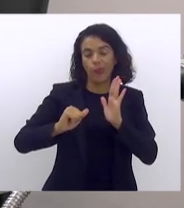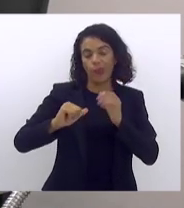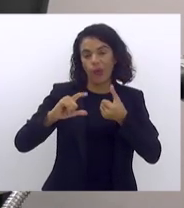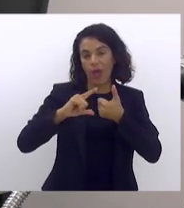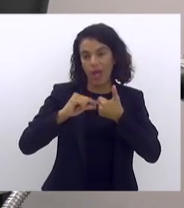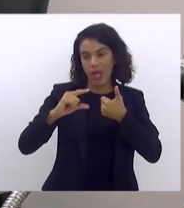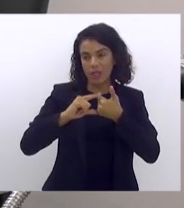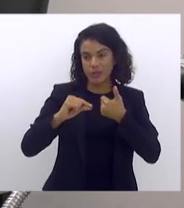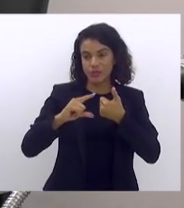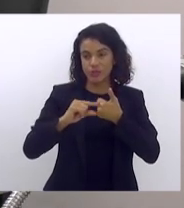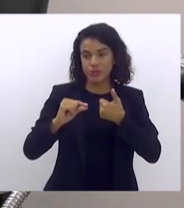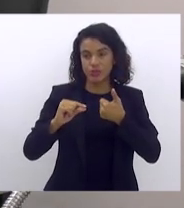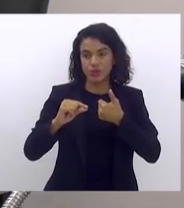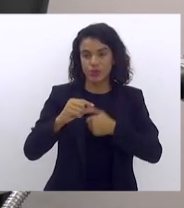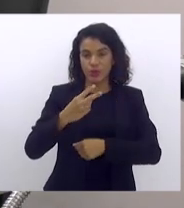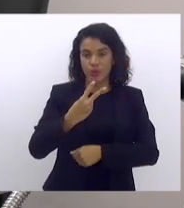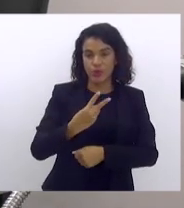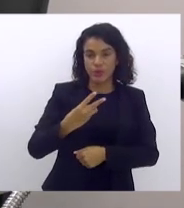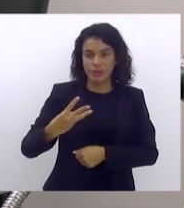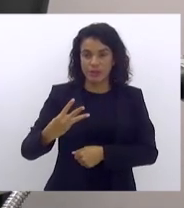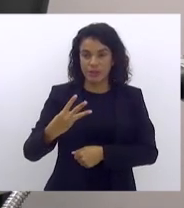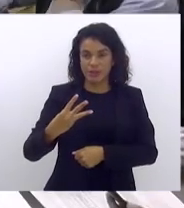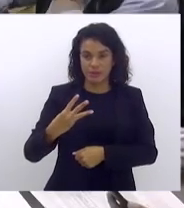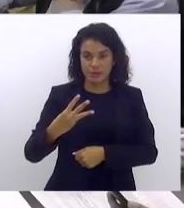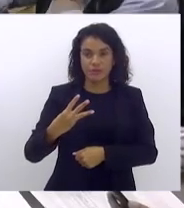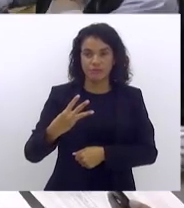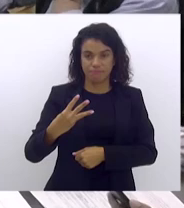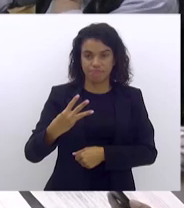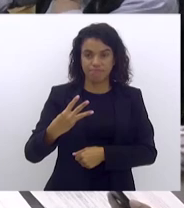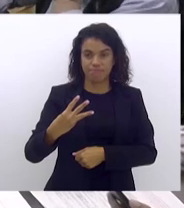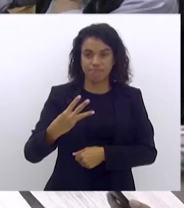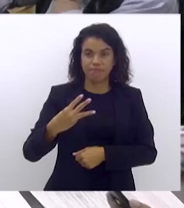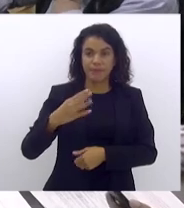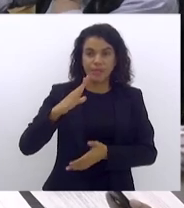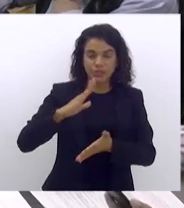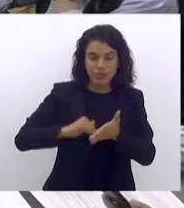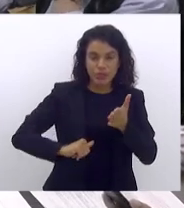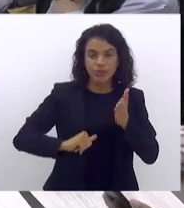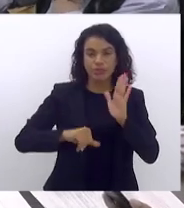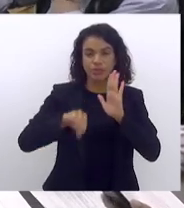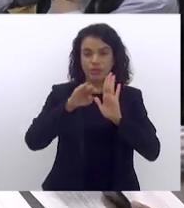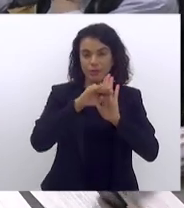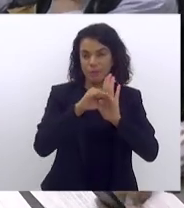do artigo 2 e 3 para tirar elementos de programa da...